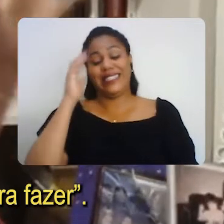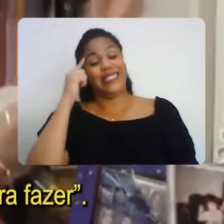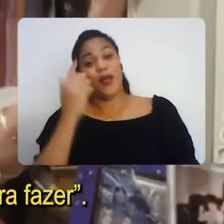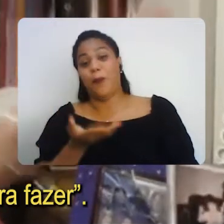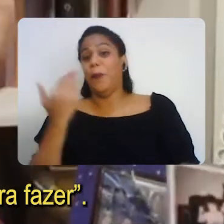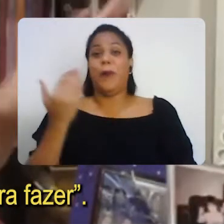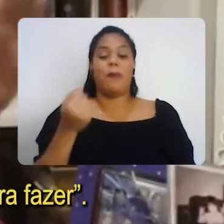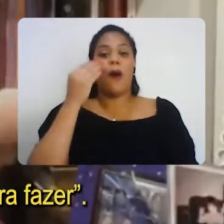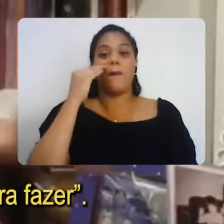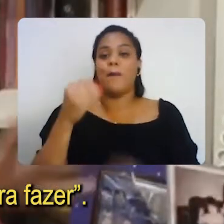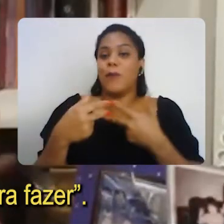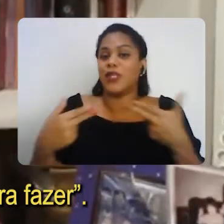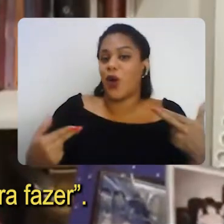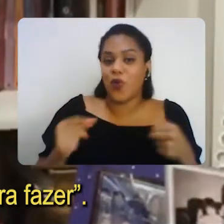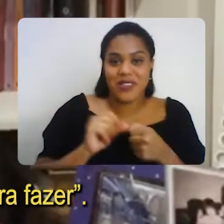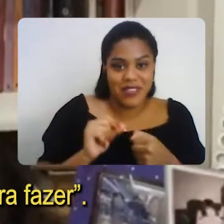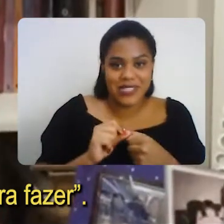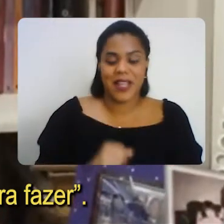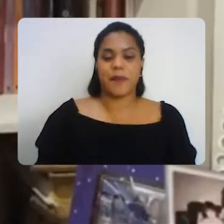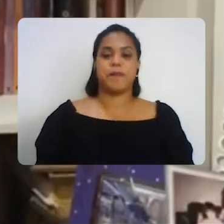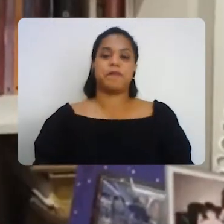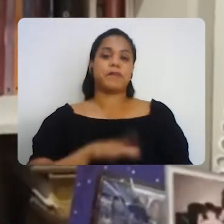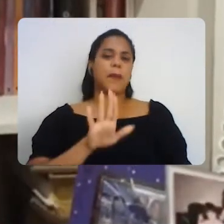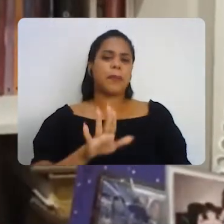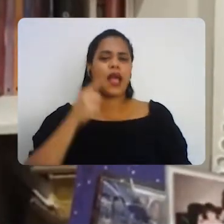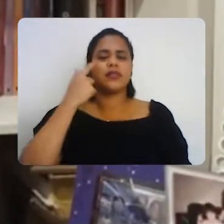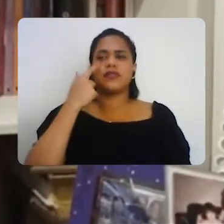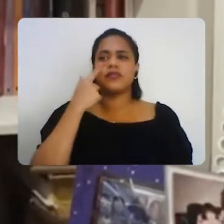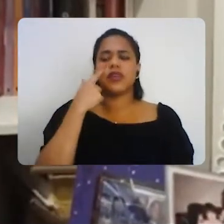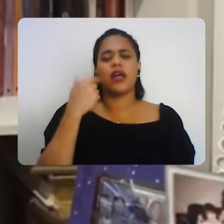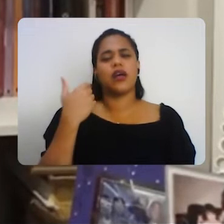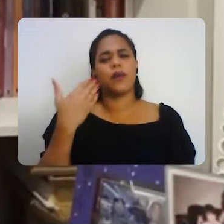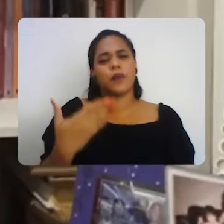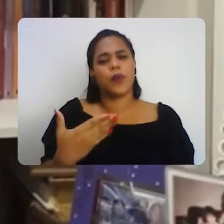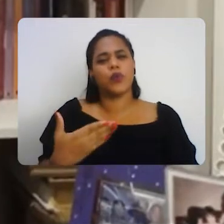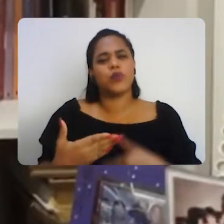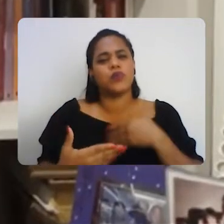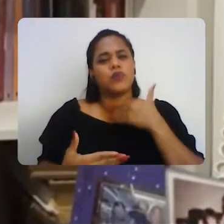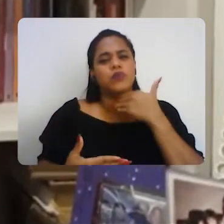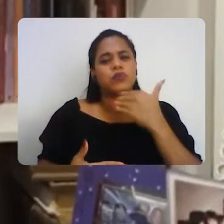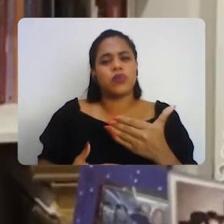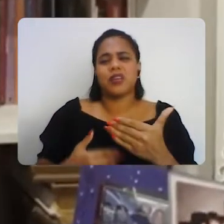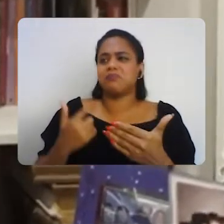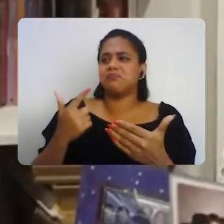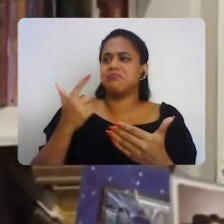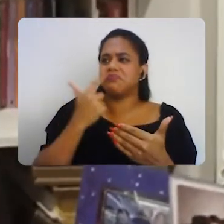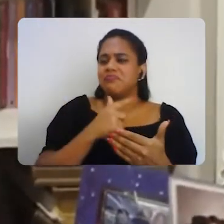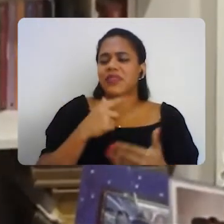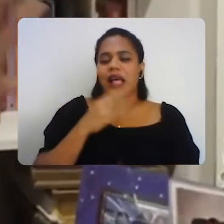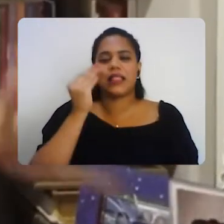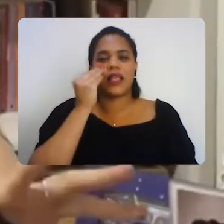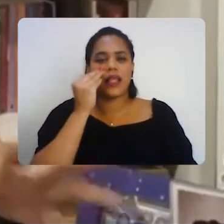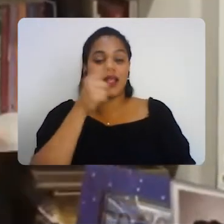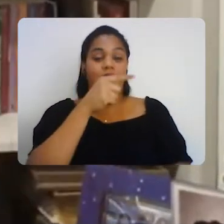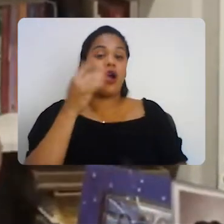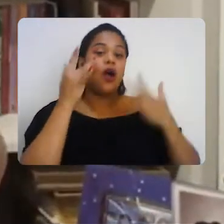aquela, eita, bora lá, que é muita coisa para fazer. Mas vendo aos poucos, tudo sendo concretizado,